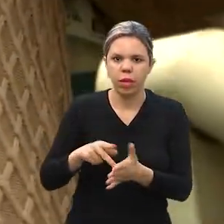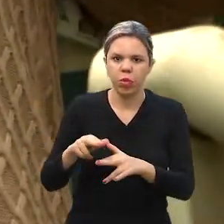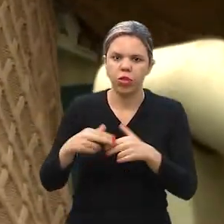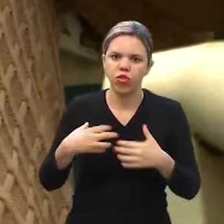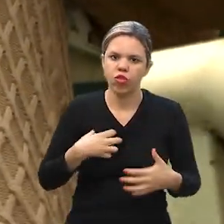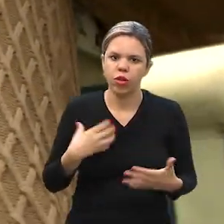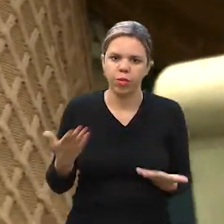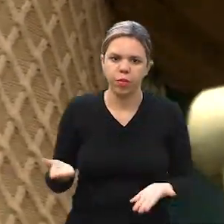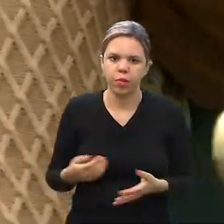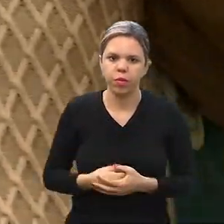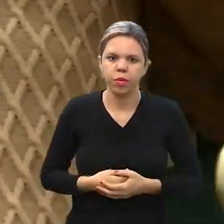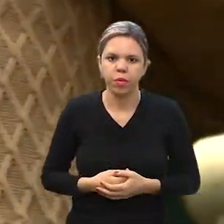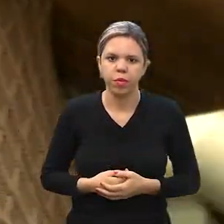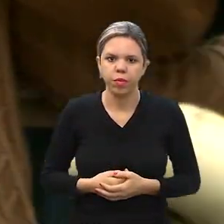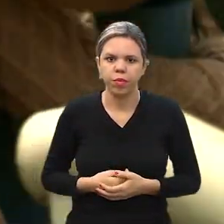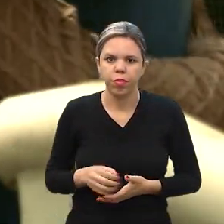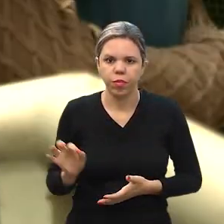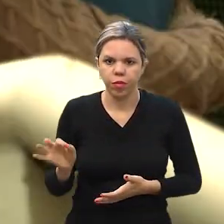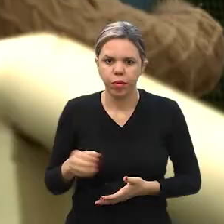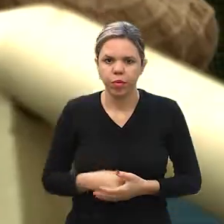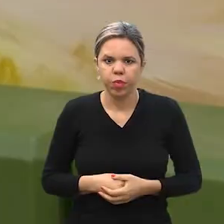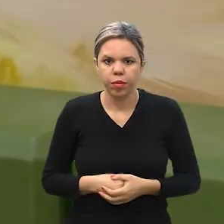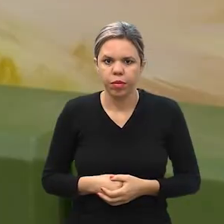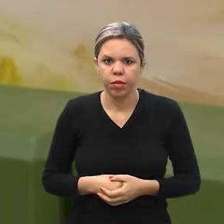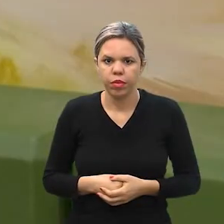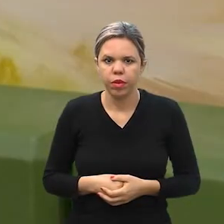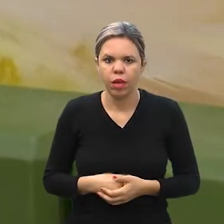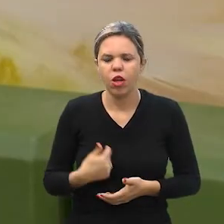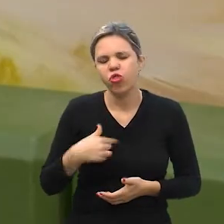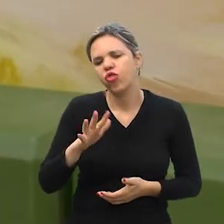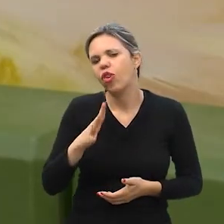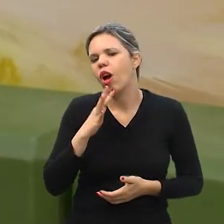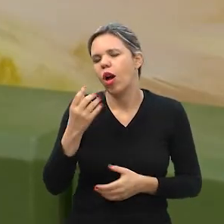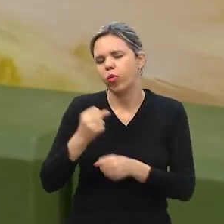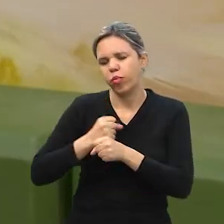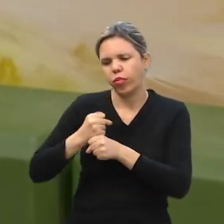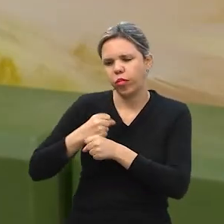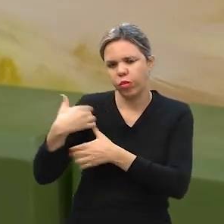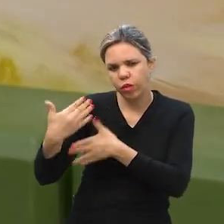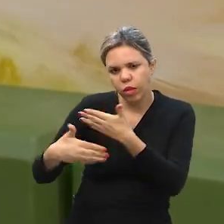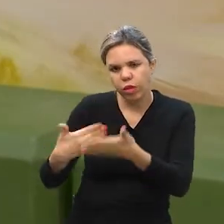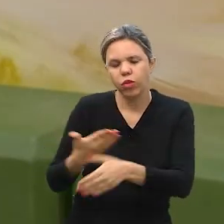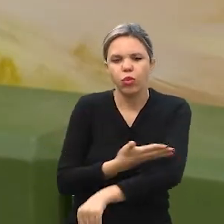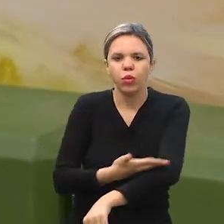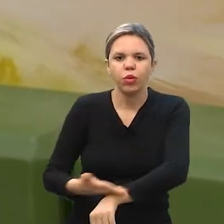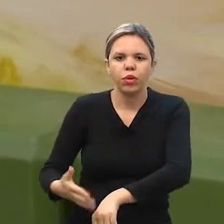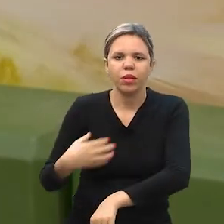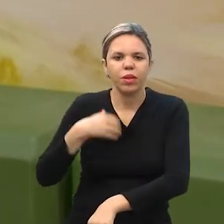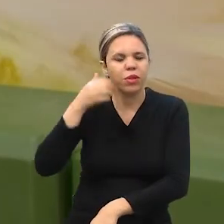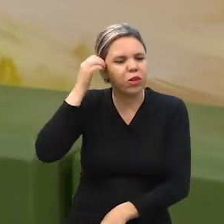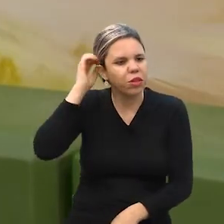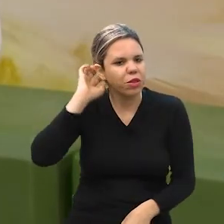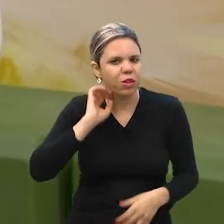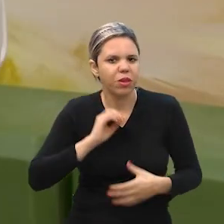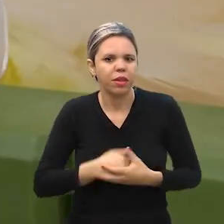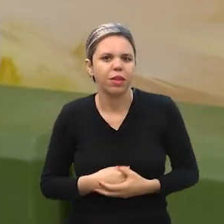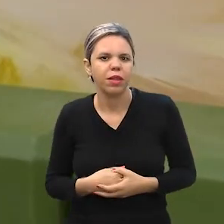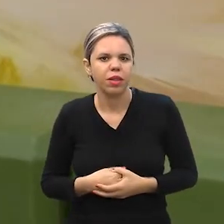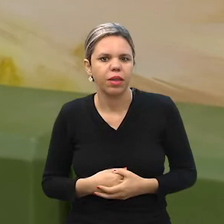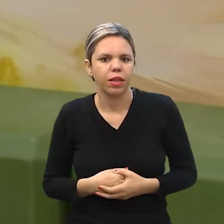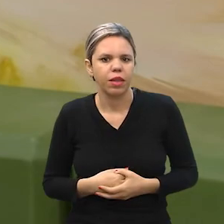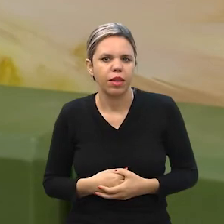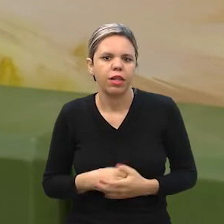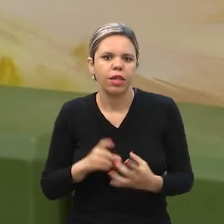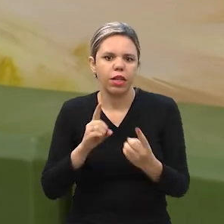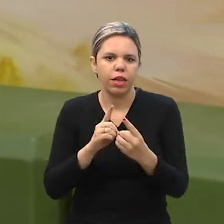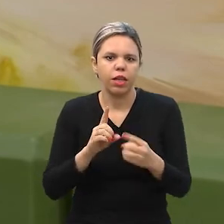tipo de pessoa, tá certo? Então, eu já conheço há muitos anos, a gente se acostuma também. Ela é receptiva,